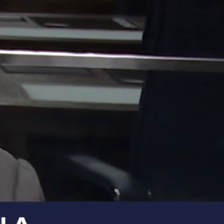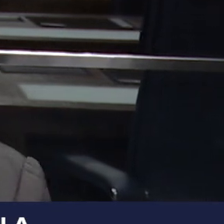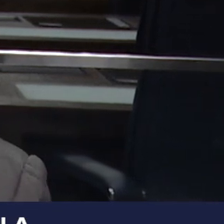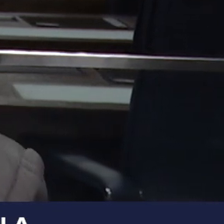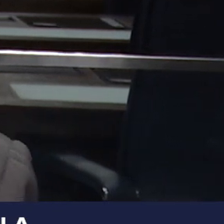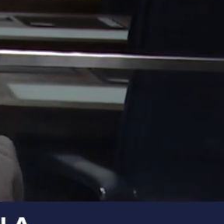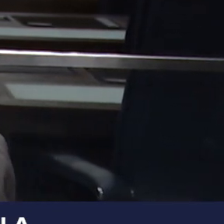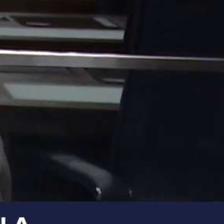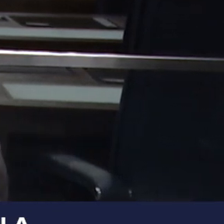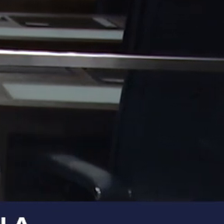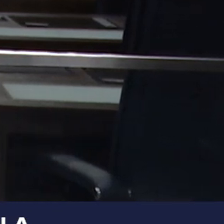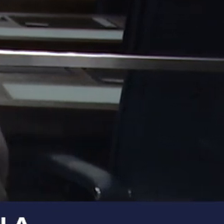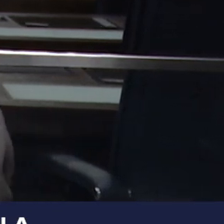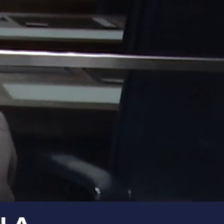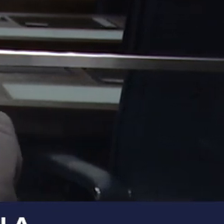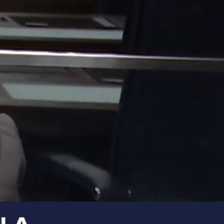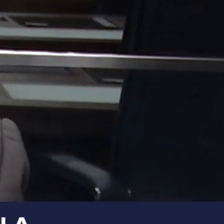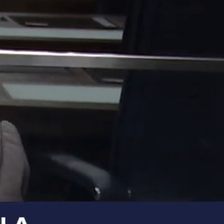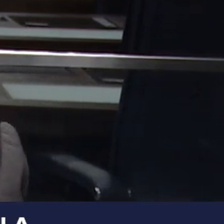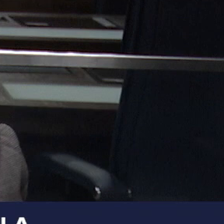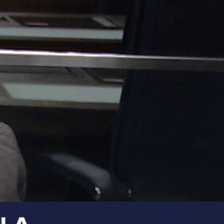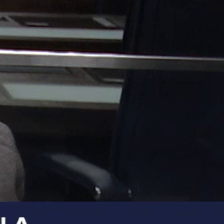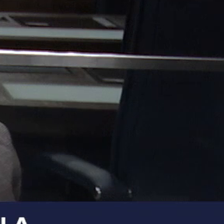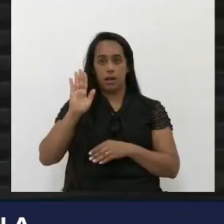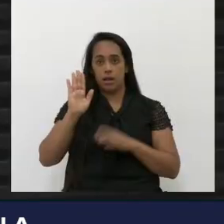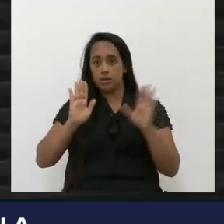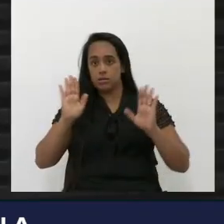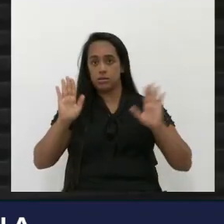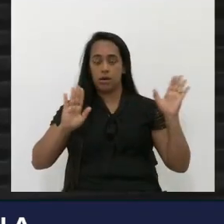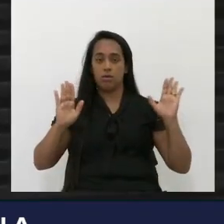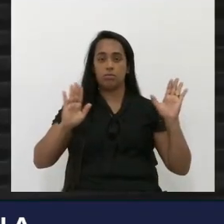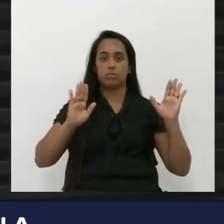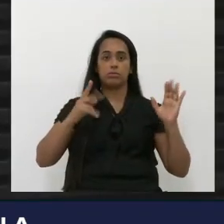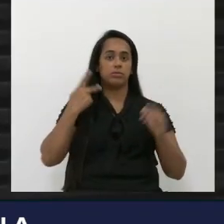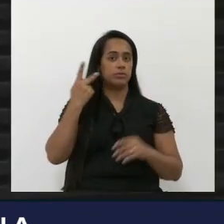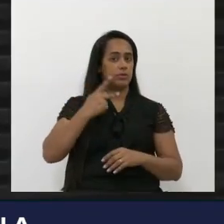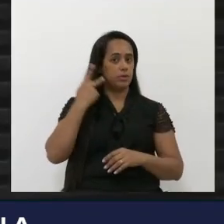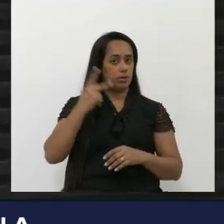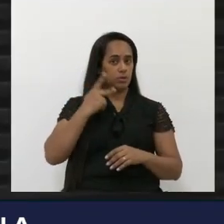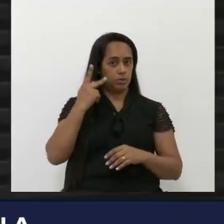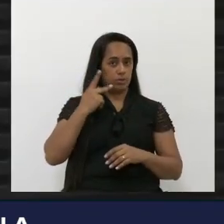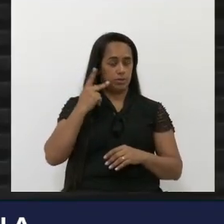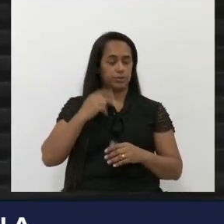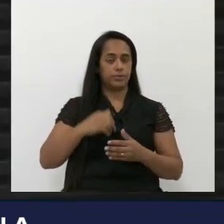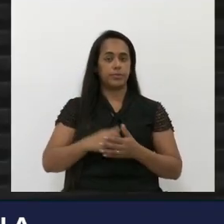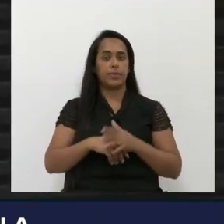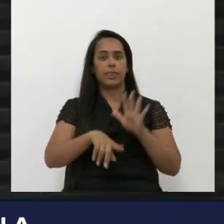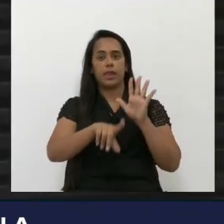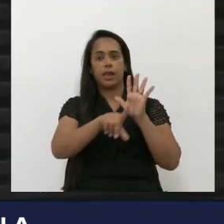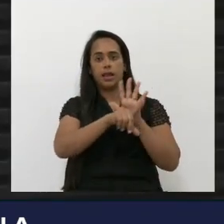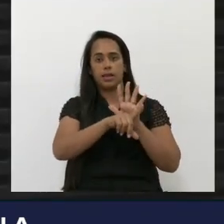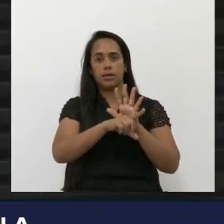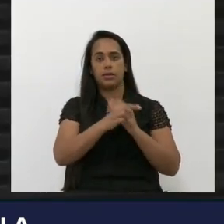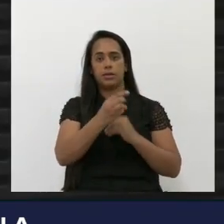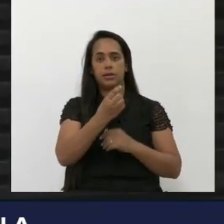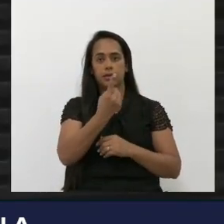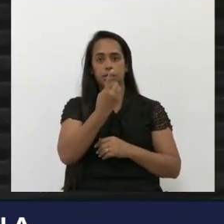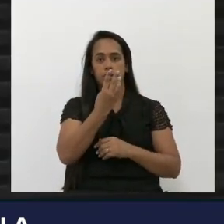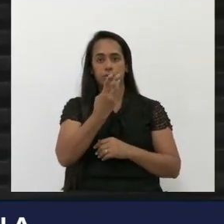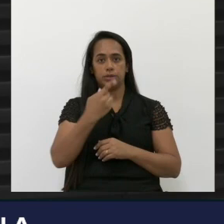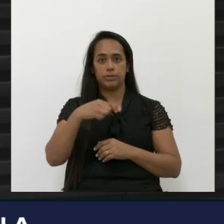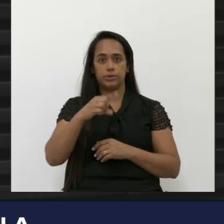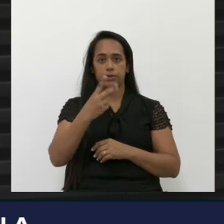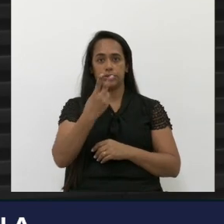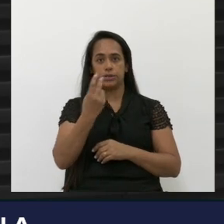falar o que pode que não pode então acho que é muito importante o especialista em Direito Eleitoral Caio Peters fevereiro falou sobre as